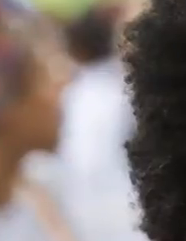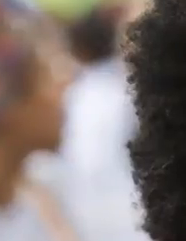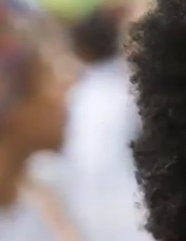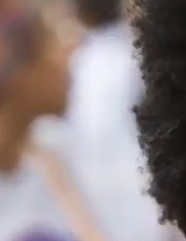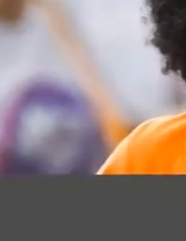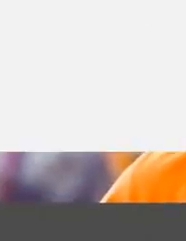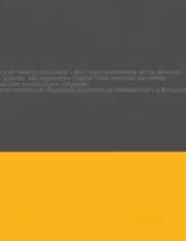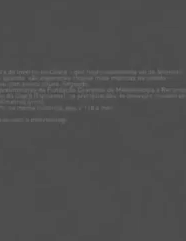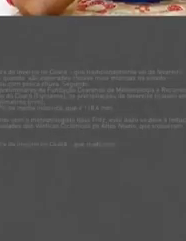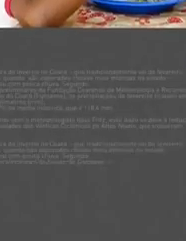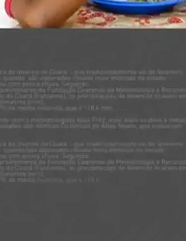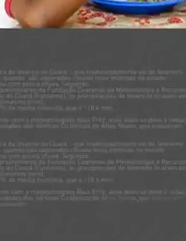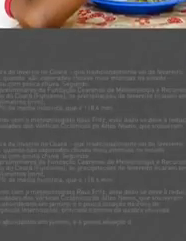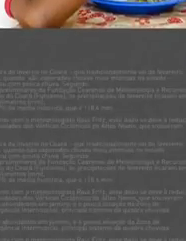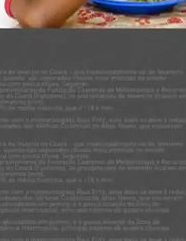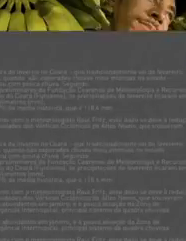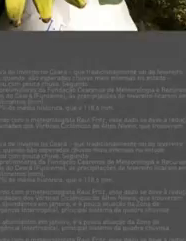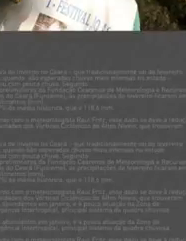E aí